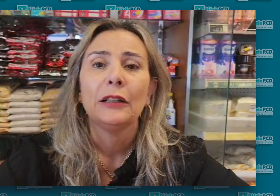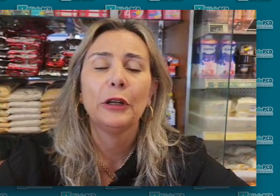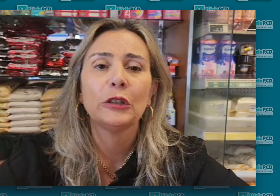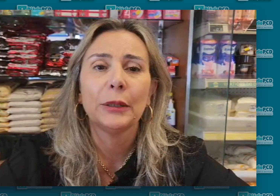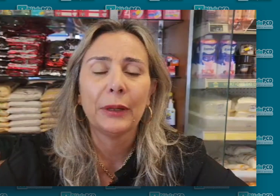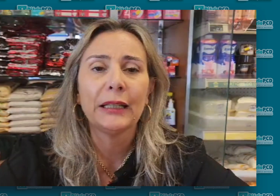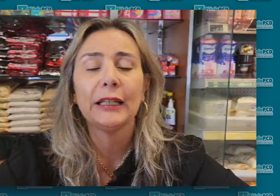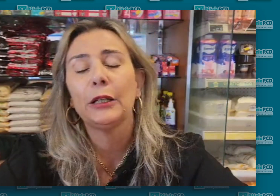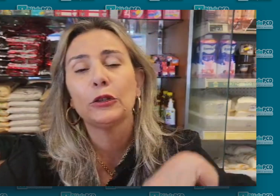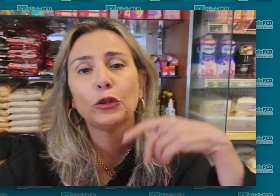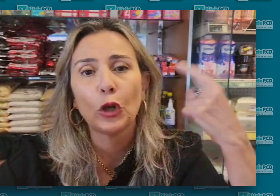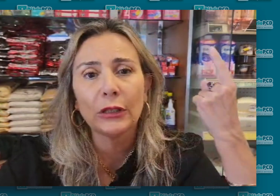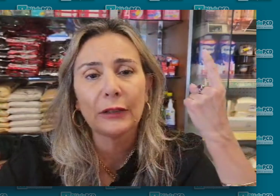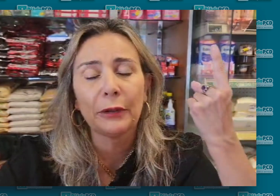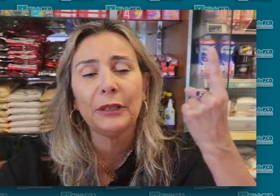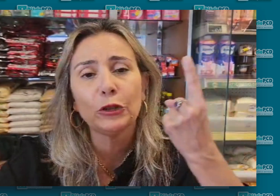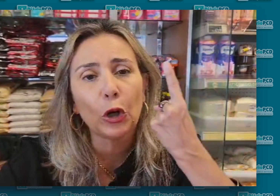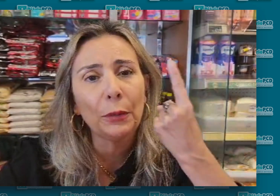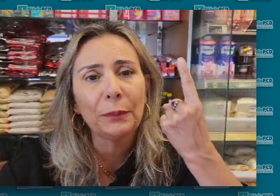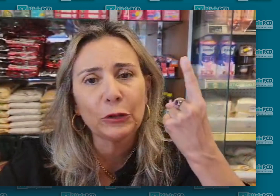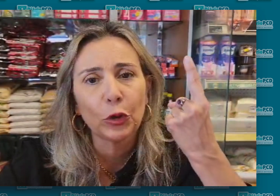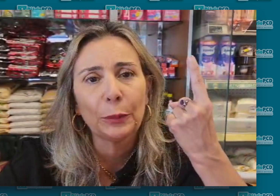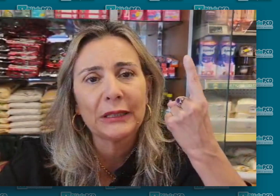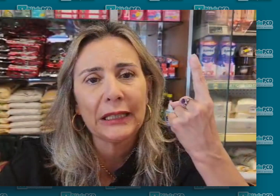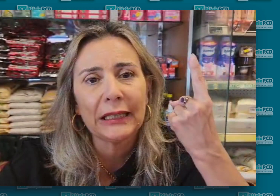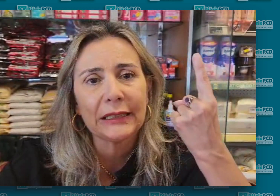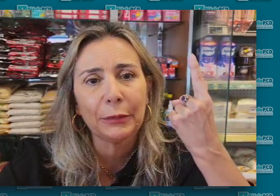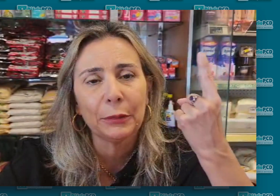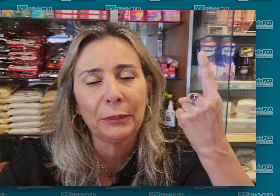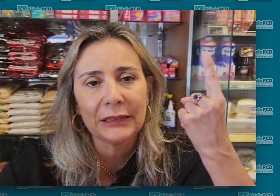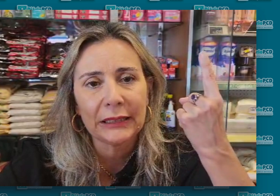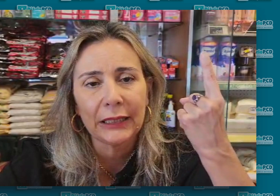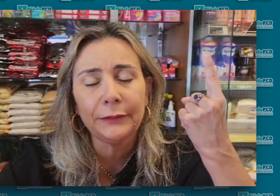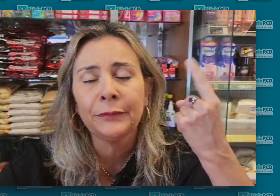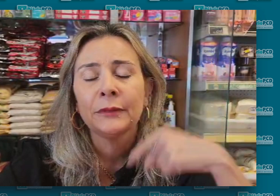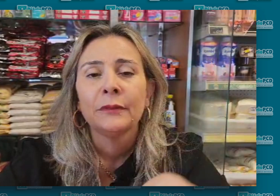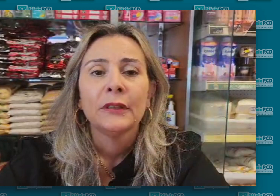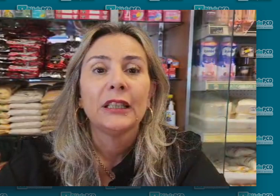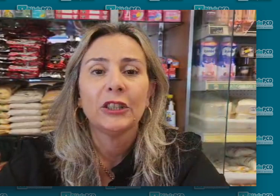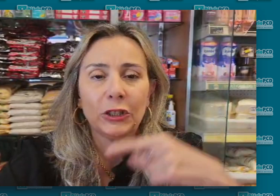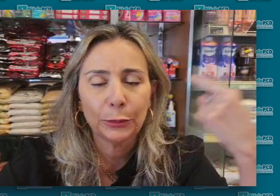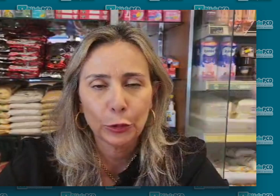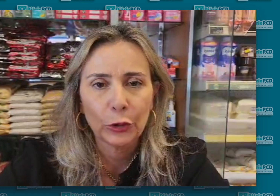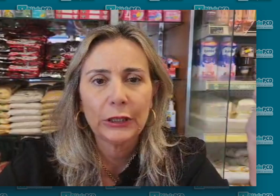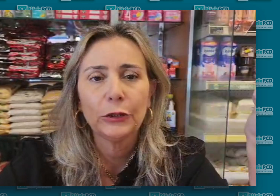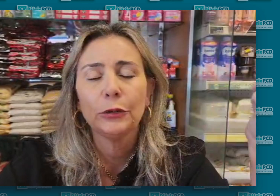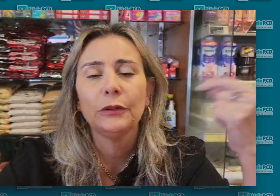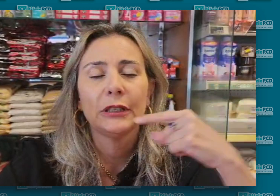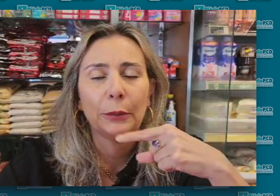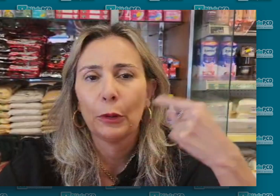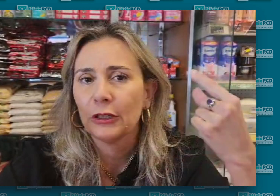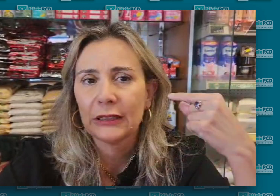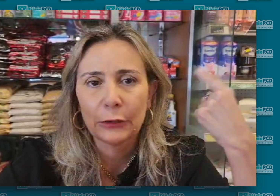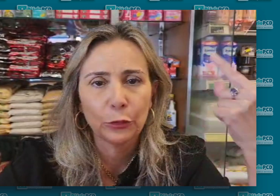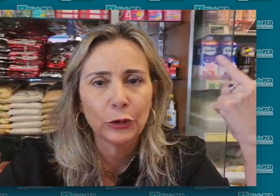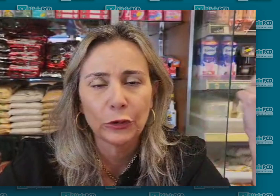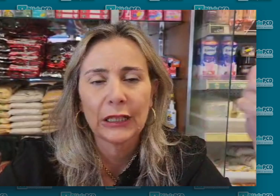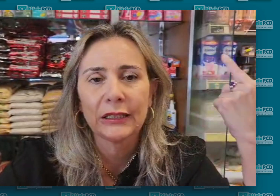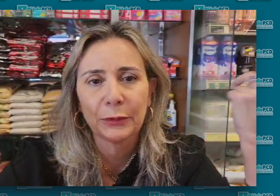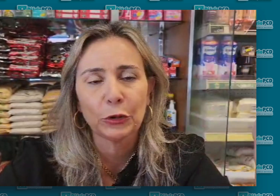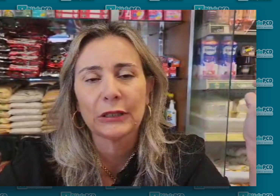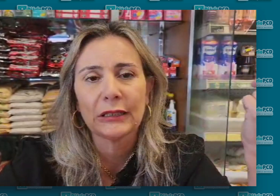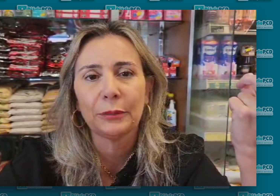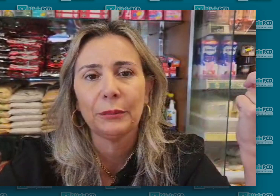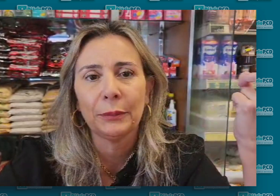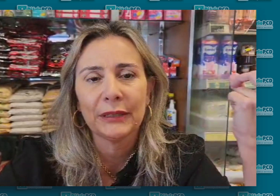Down. Veio também que na família só uma pessoa poderia receber o BPC. e a gente mudou isso, então pode ser 2